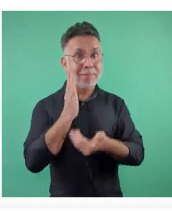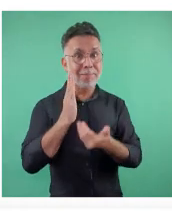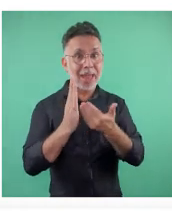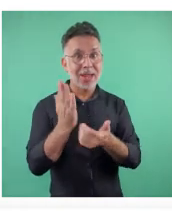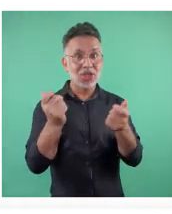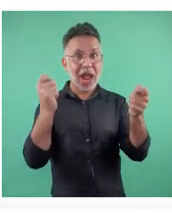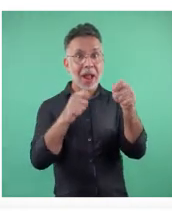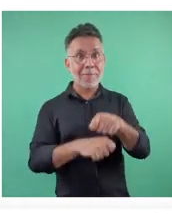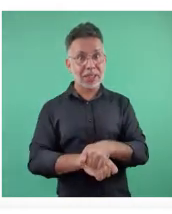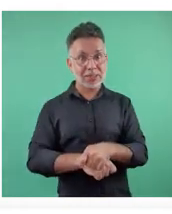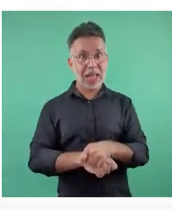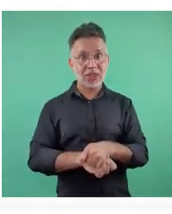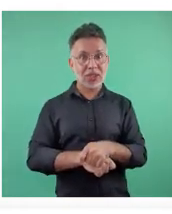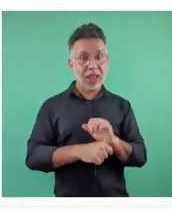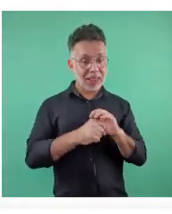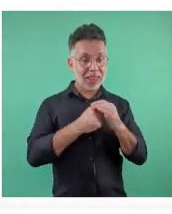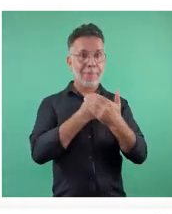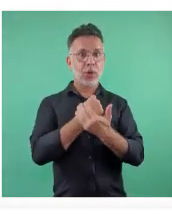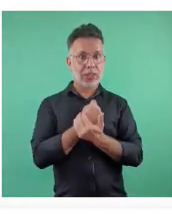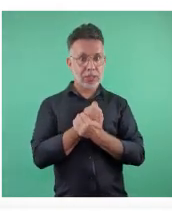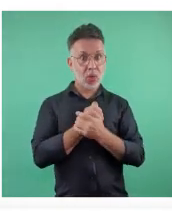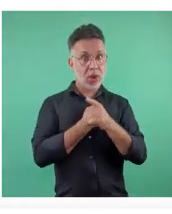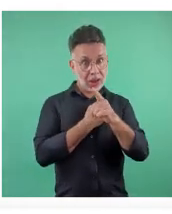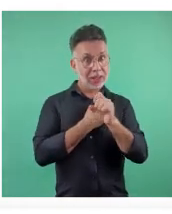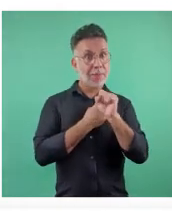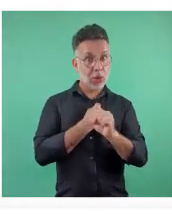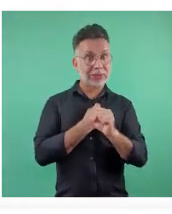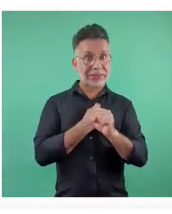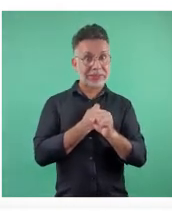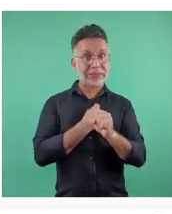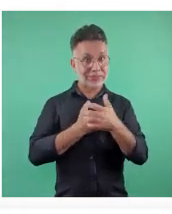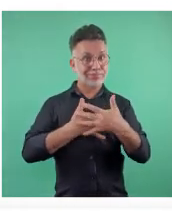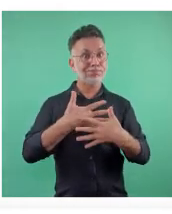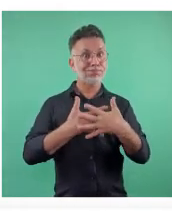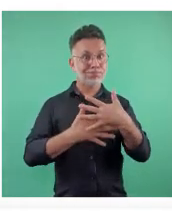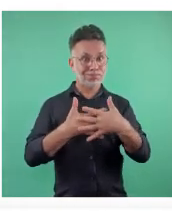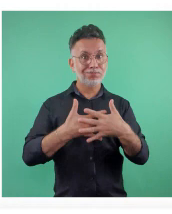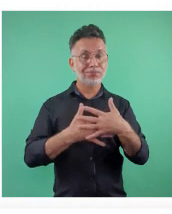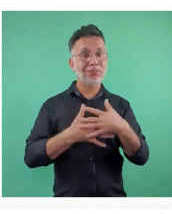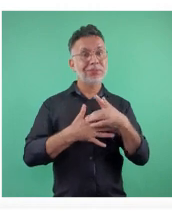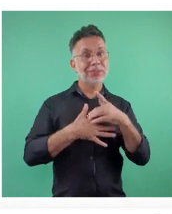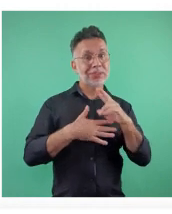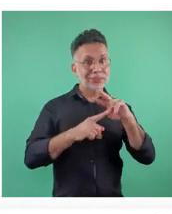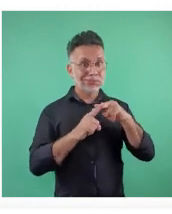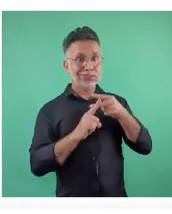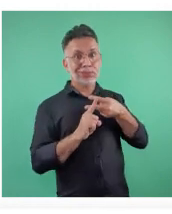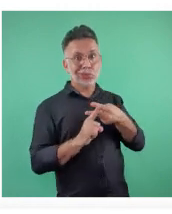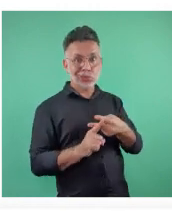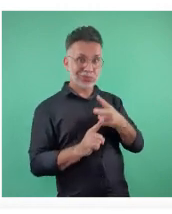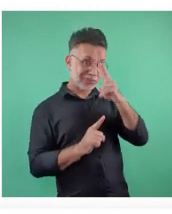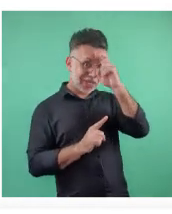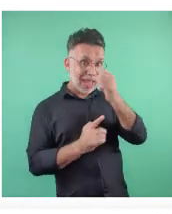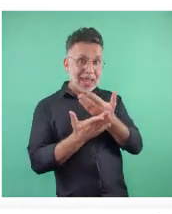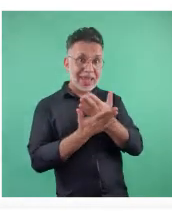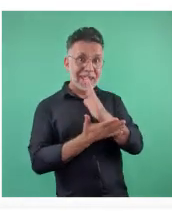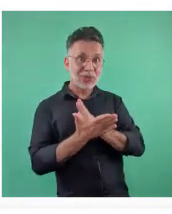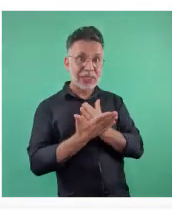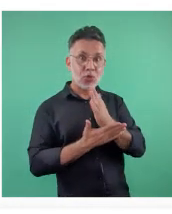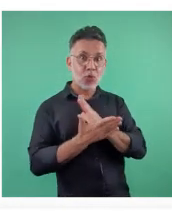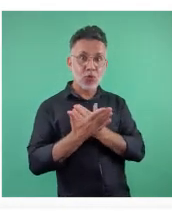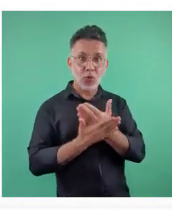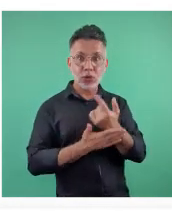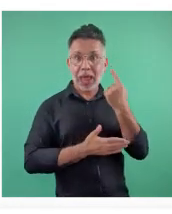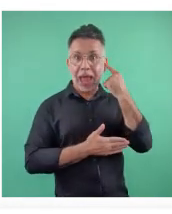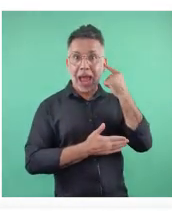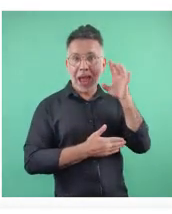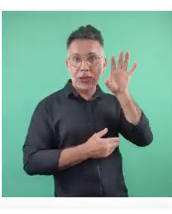de proteção e aí você pode ter, então, o tal do recrutamento, que é um desconforto exacerbado a sons